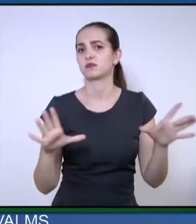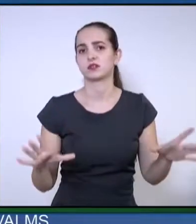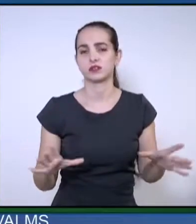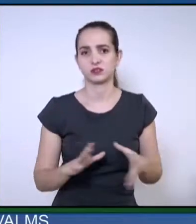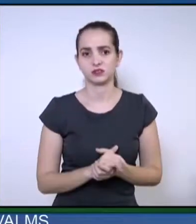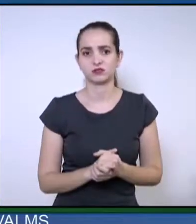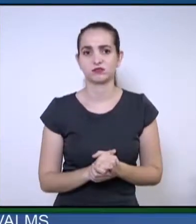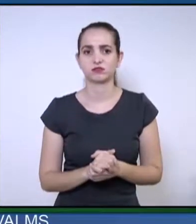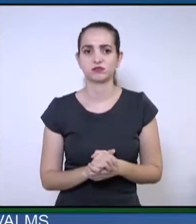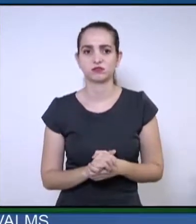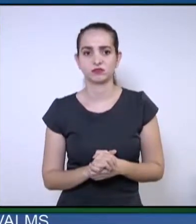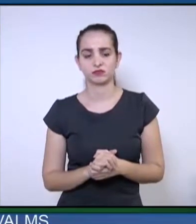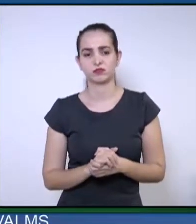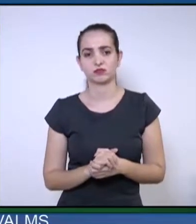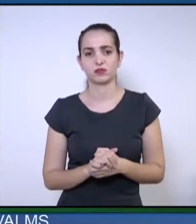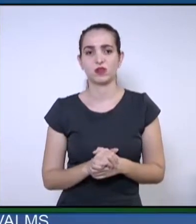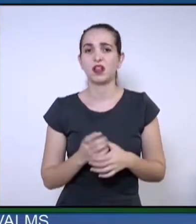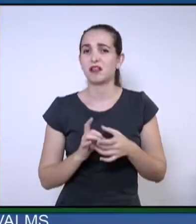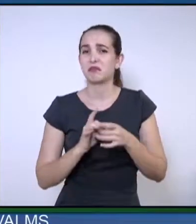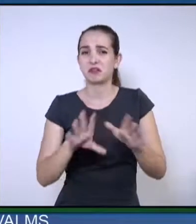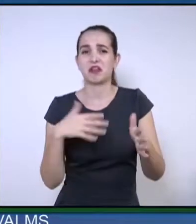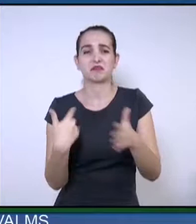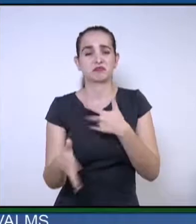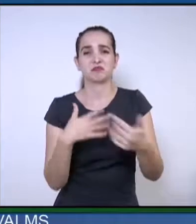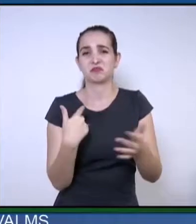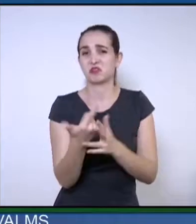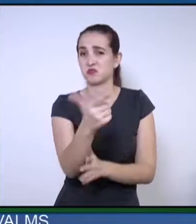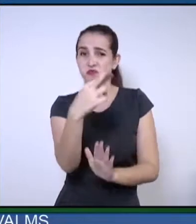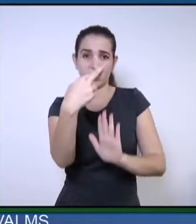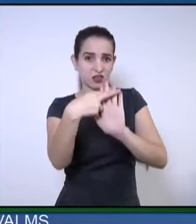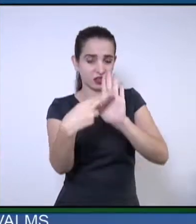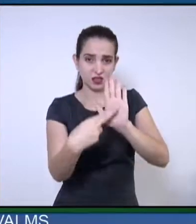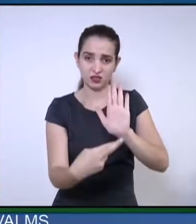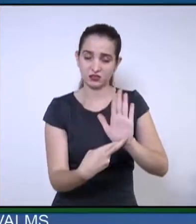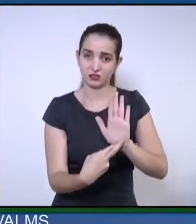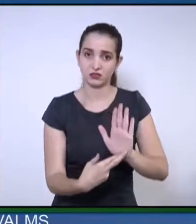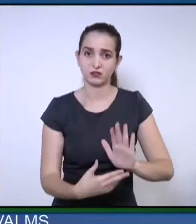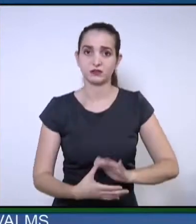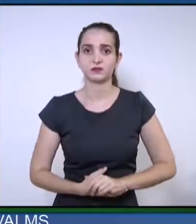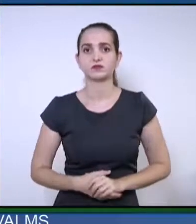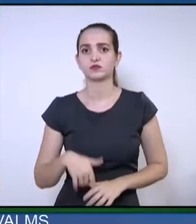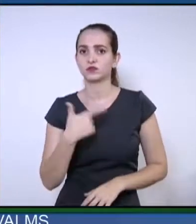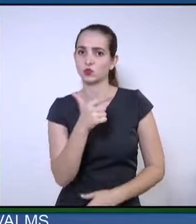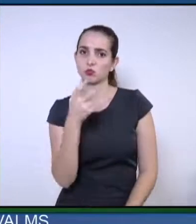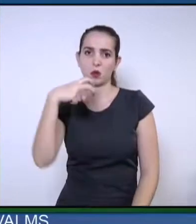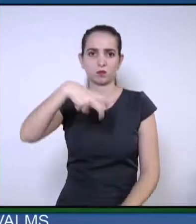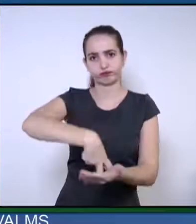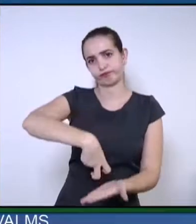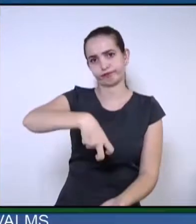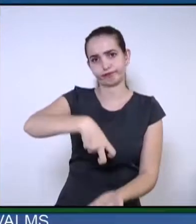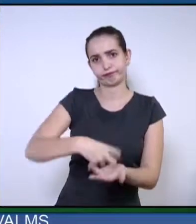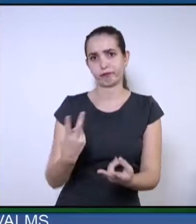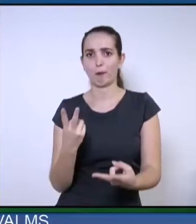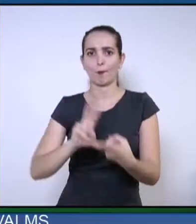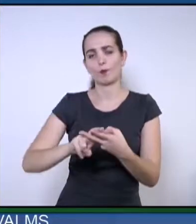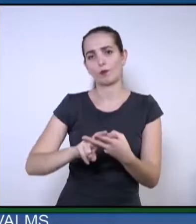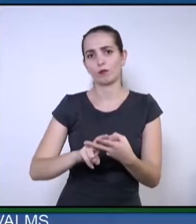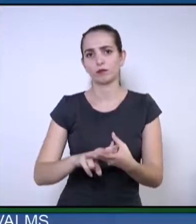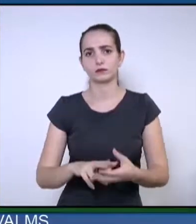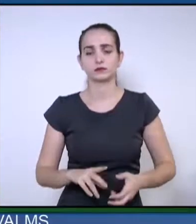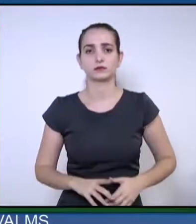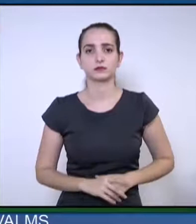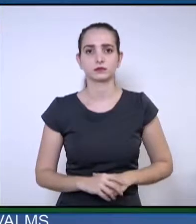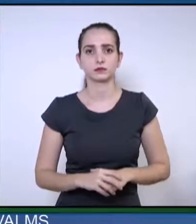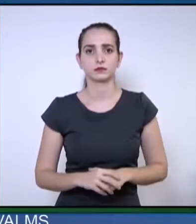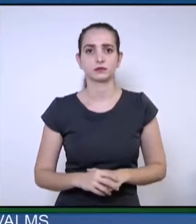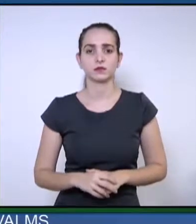liberdade extrema, que não tem regras, que não tem punibilidade, que não